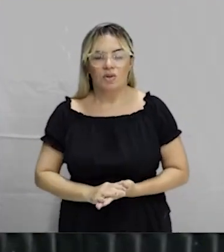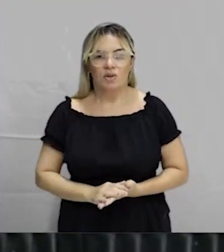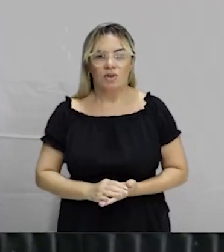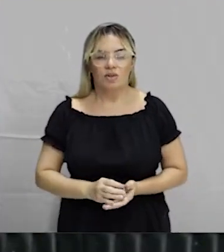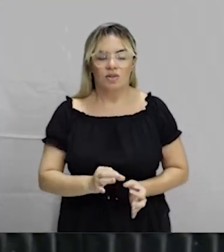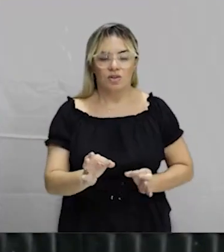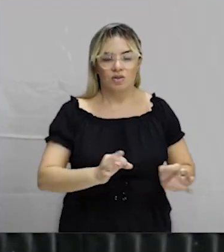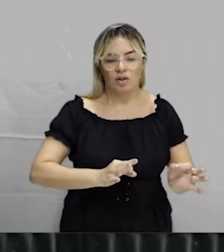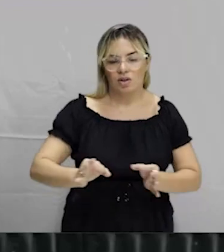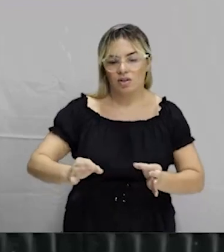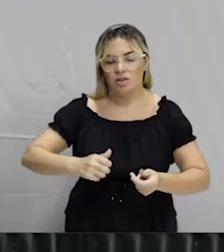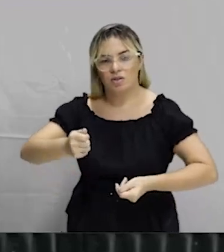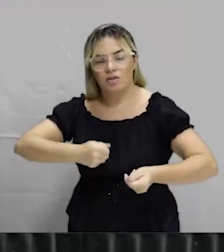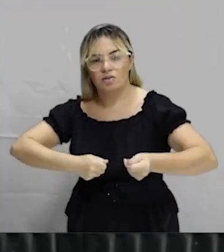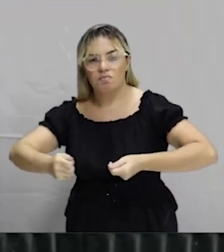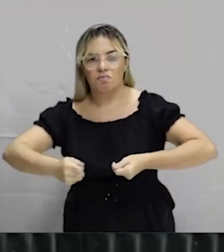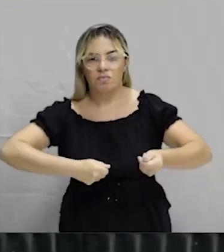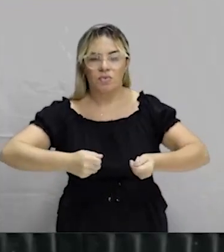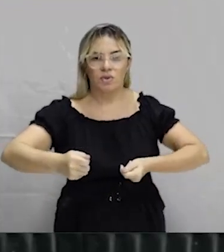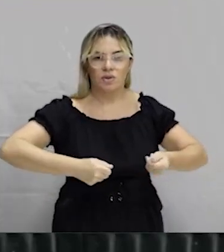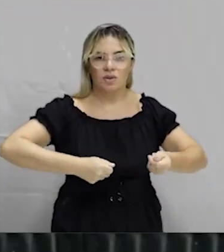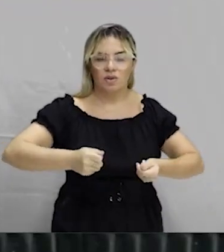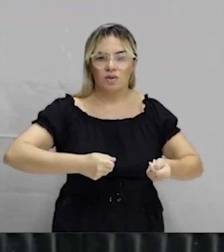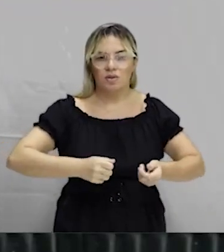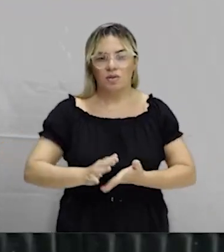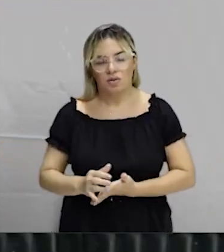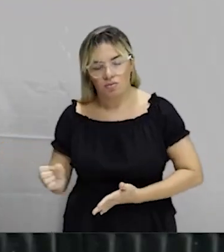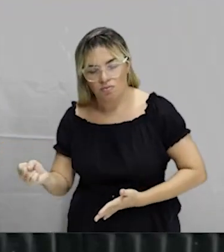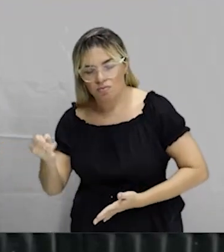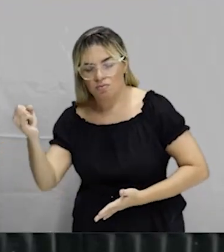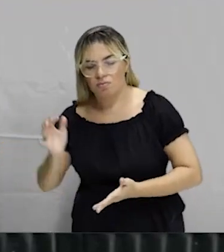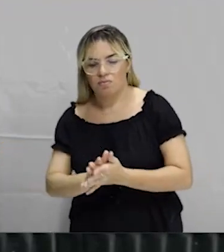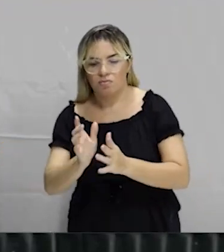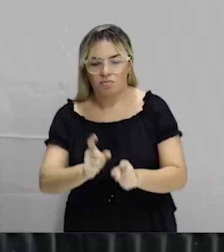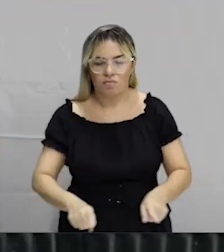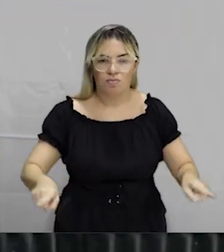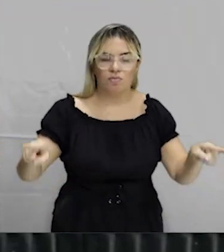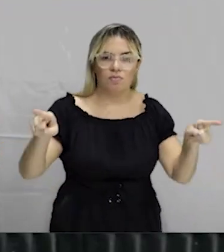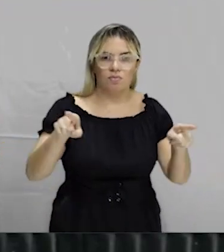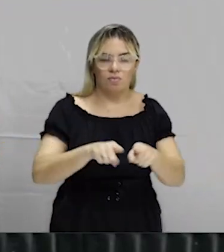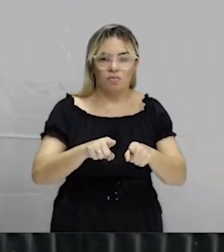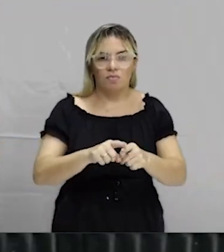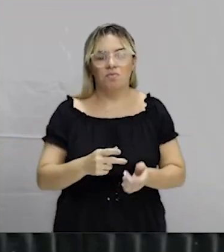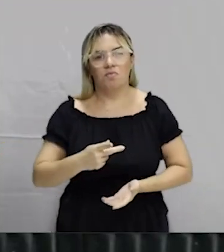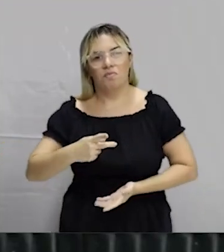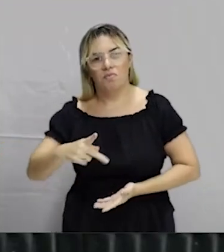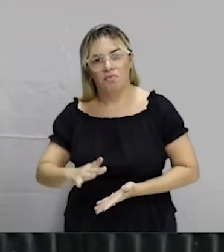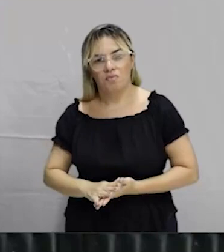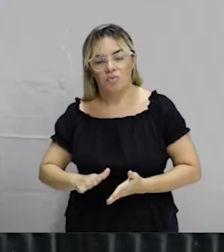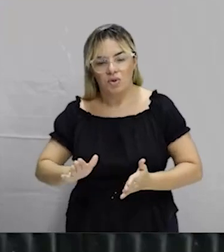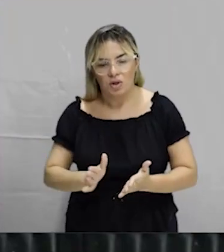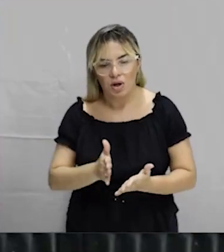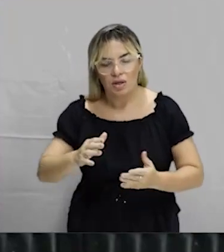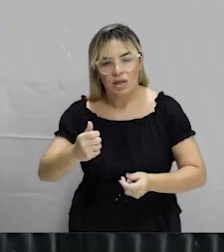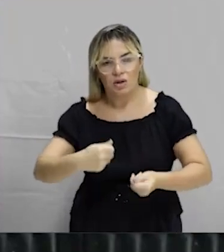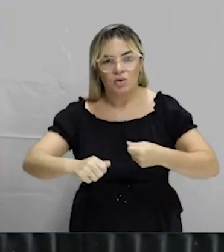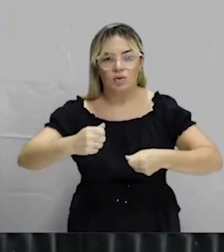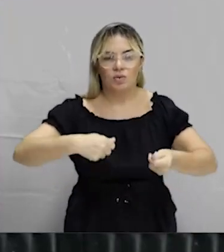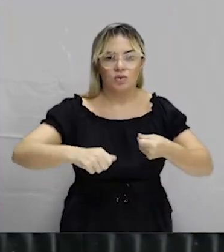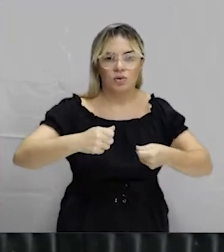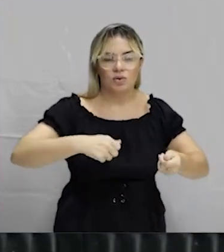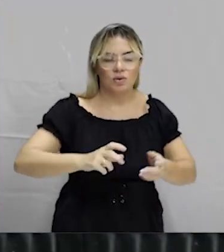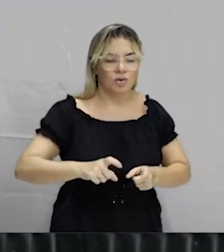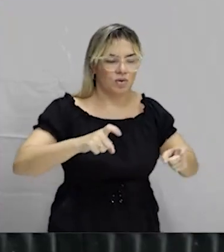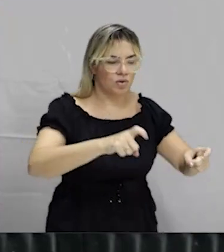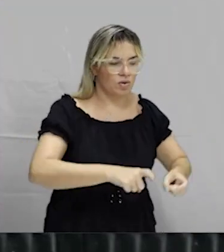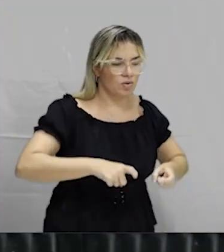organização administrativa, uma civilização que se destacou na sua produção econômica,